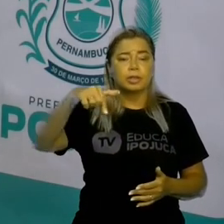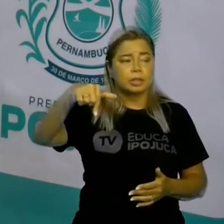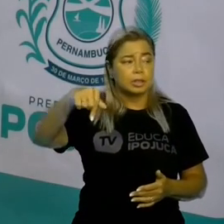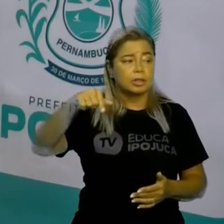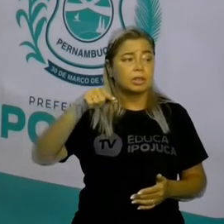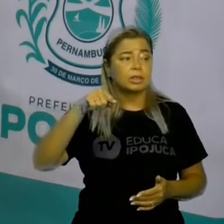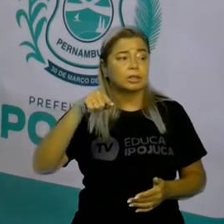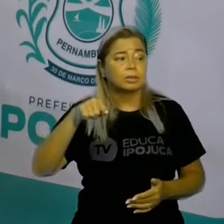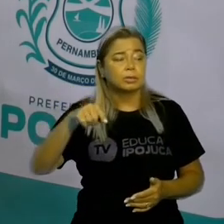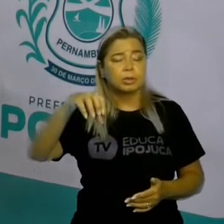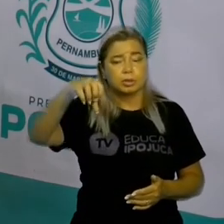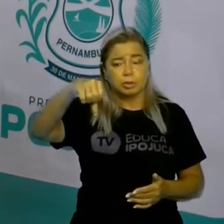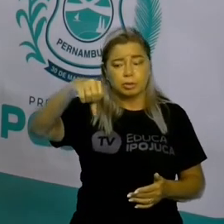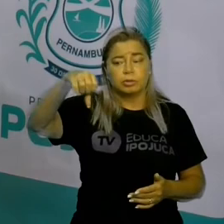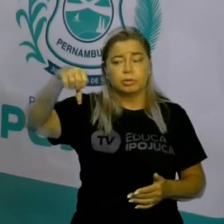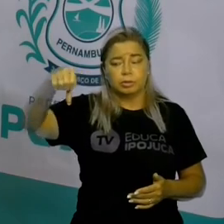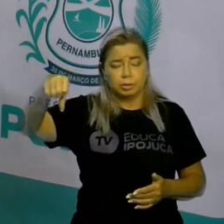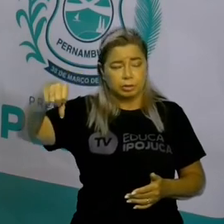27.999. E onde era